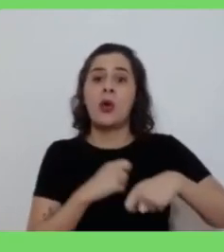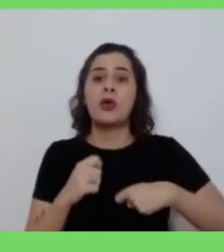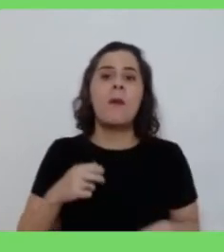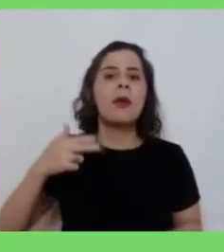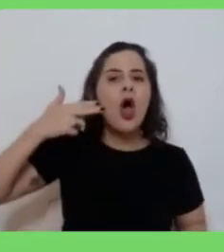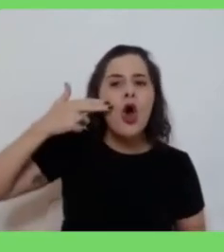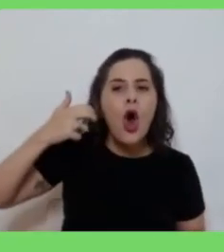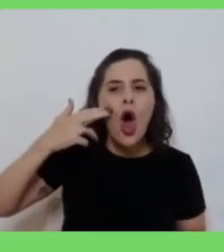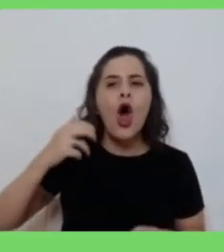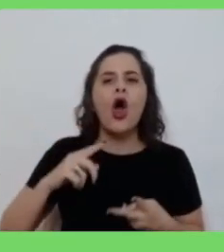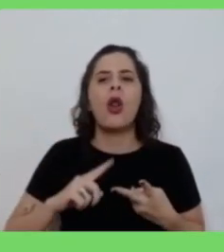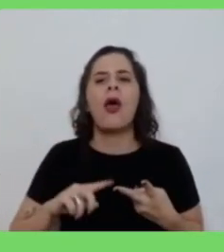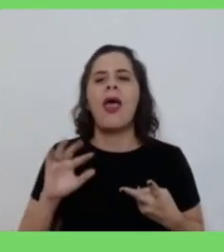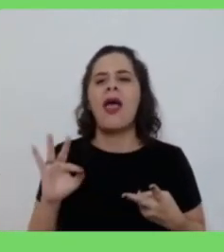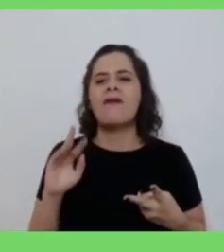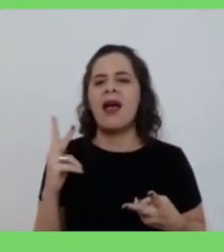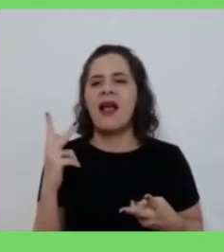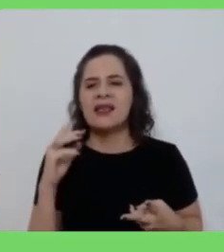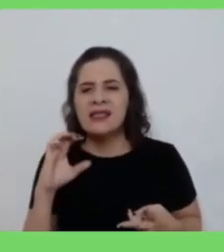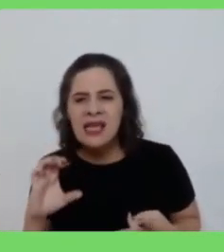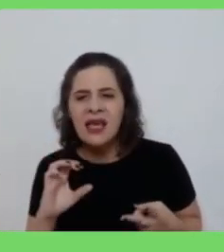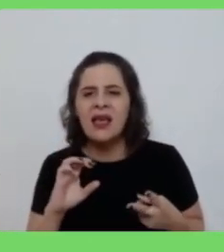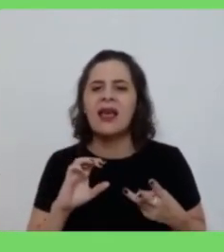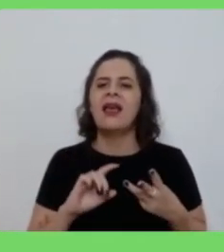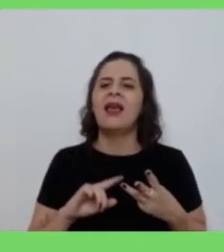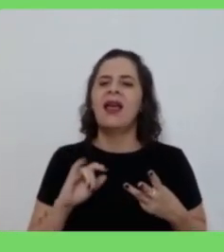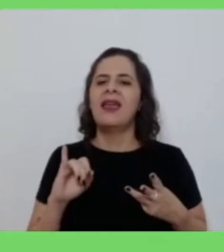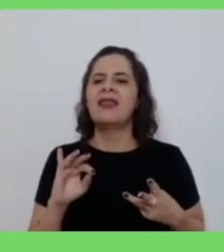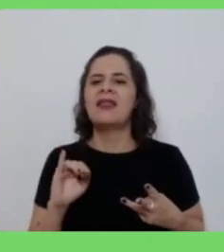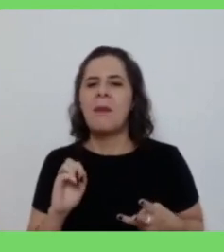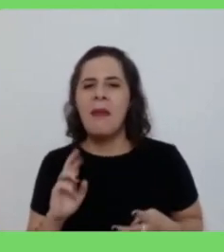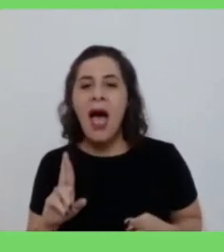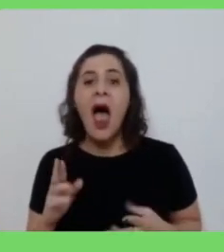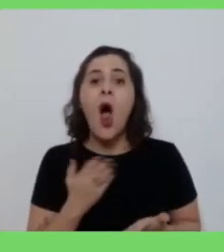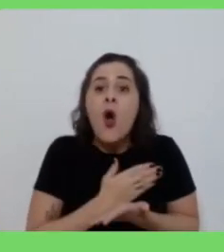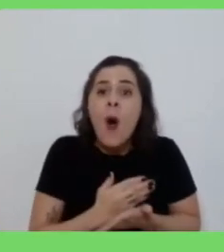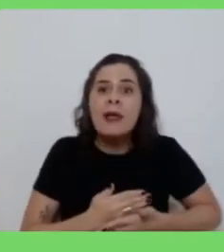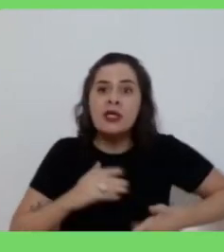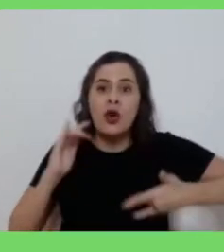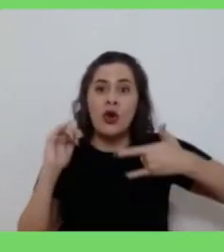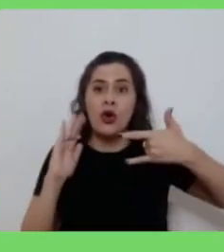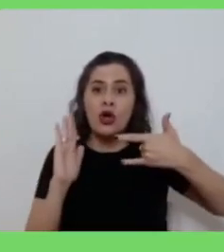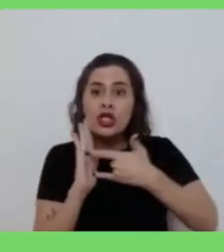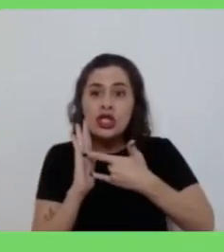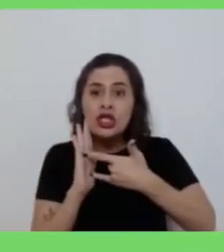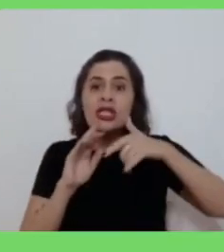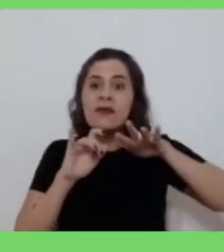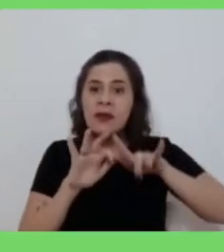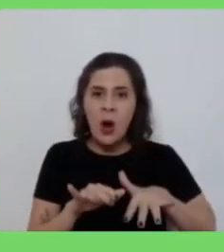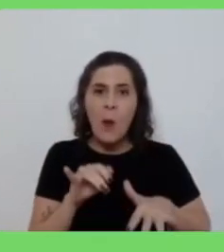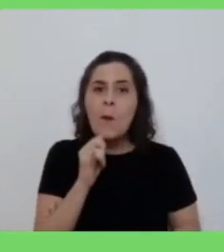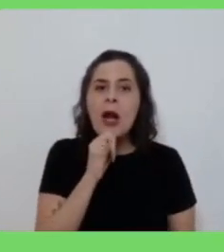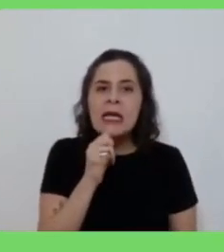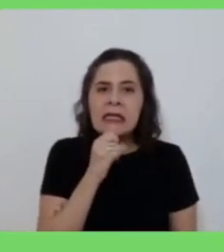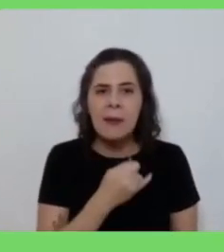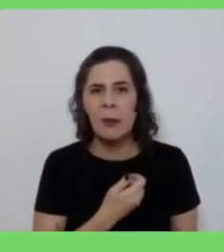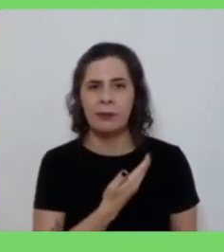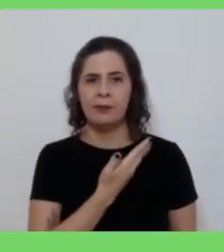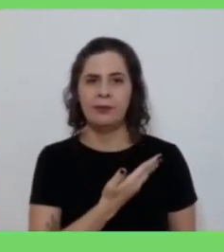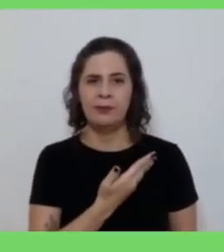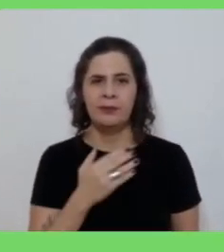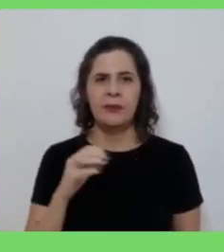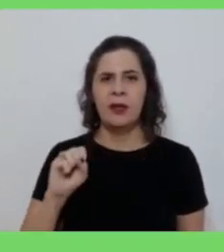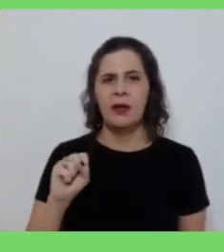Cardoso a gente tem de fato o surgimento de desenvolvedoras nacionais como a brasoft e a South